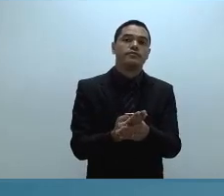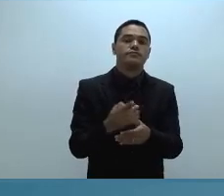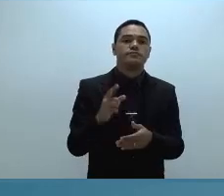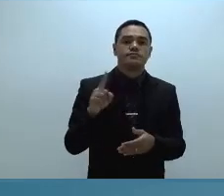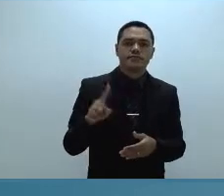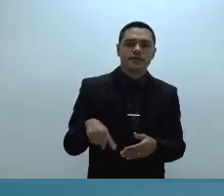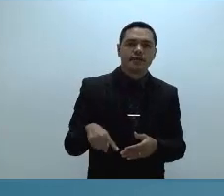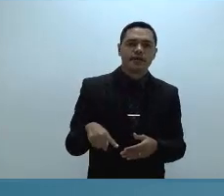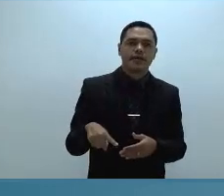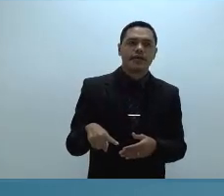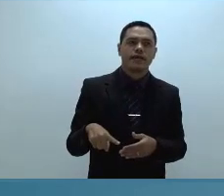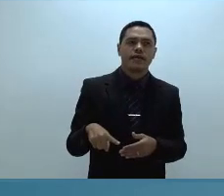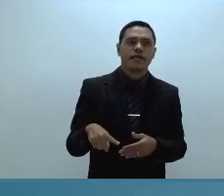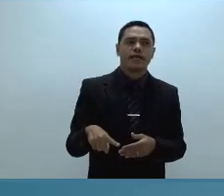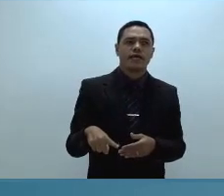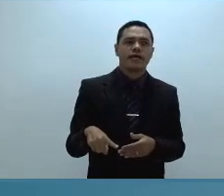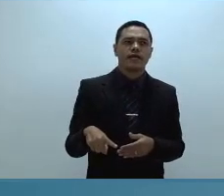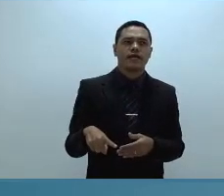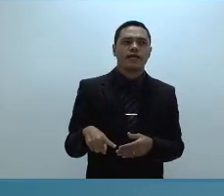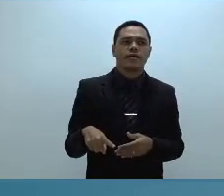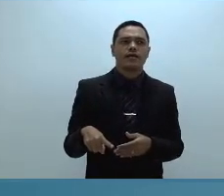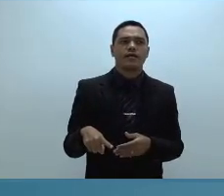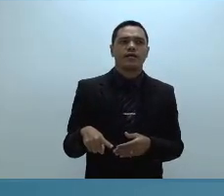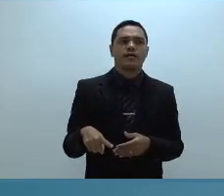ter ocorrido, né, na